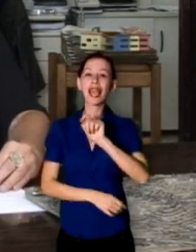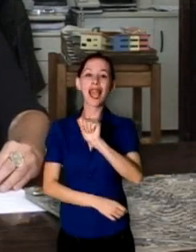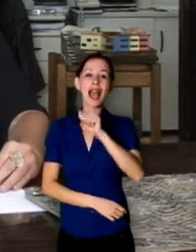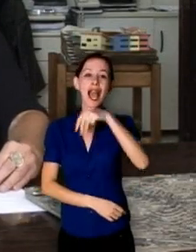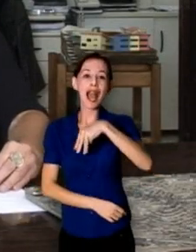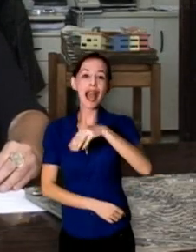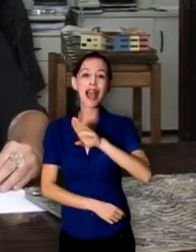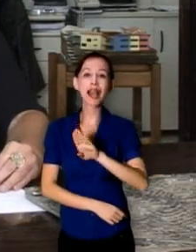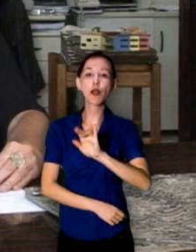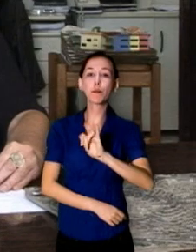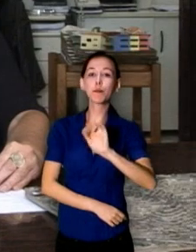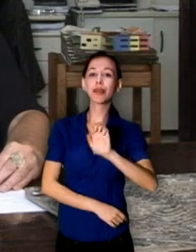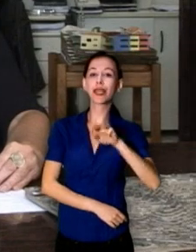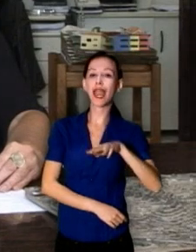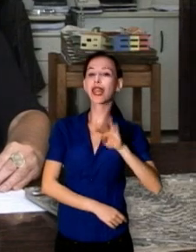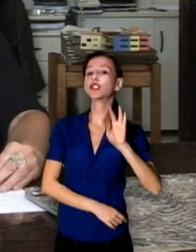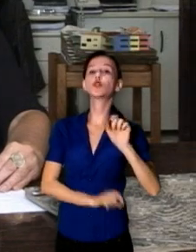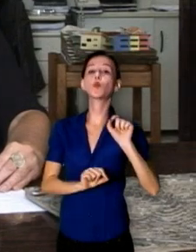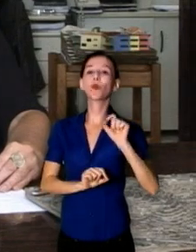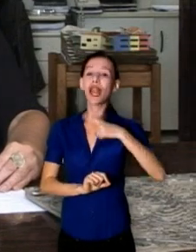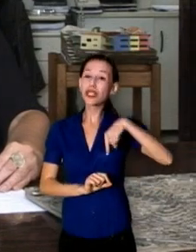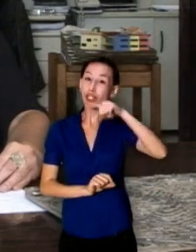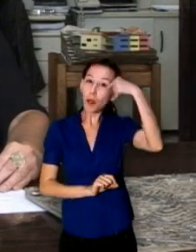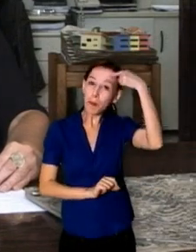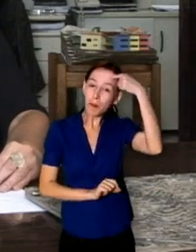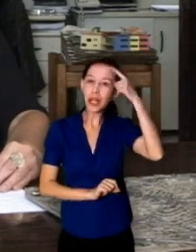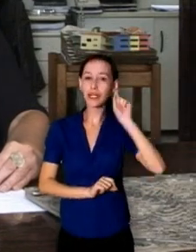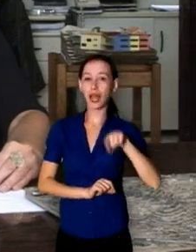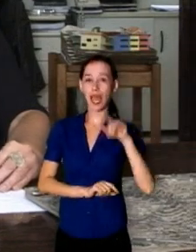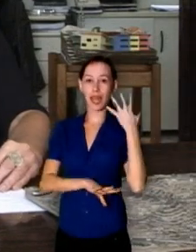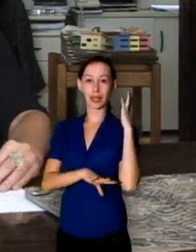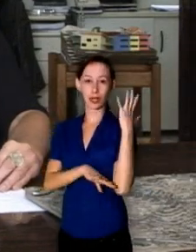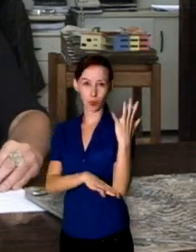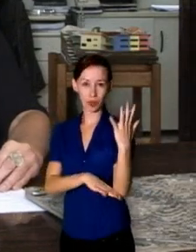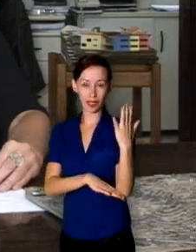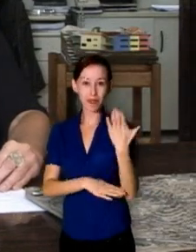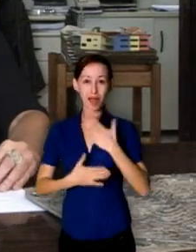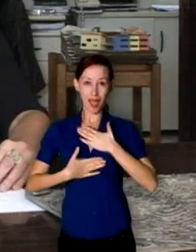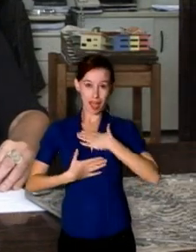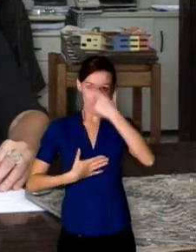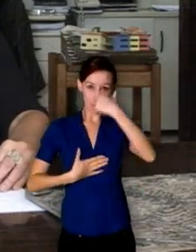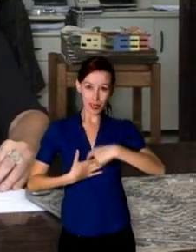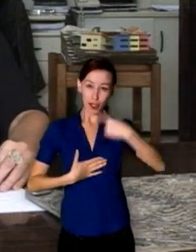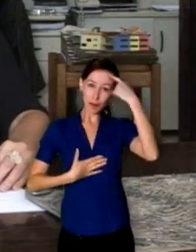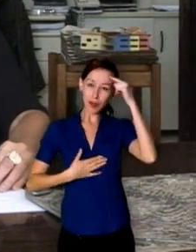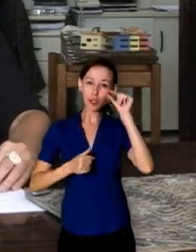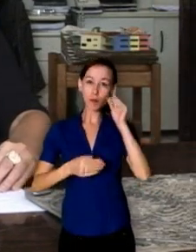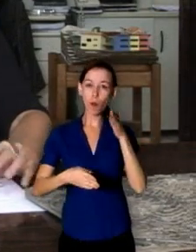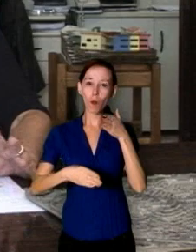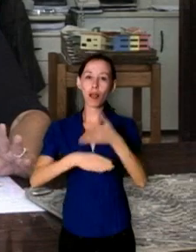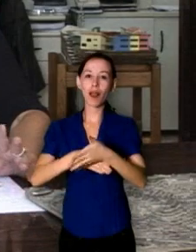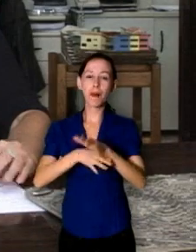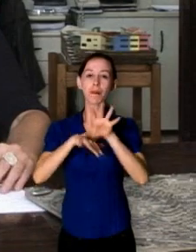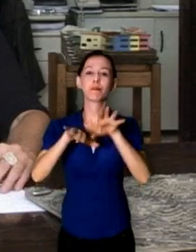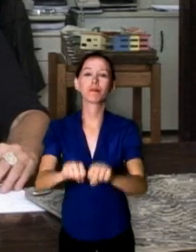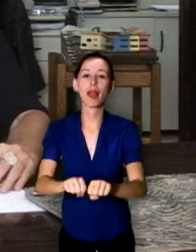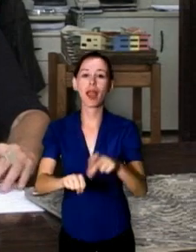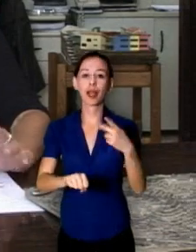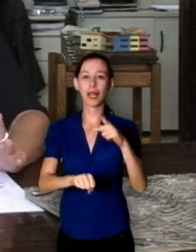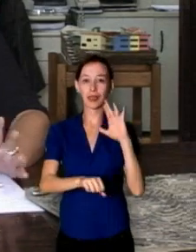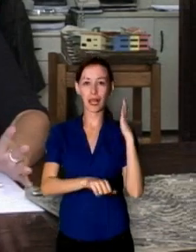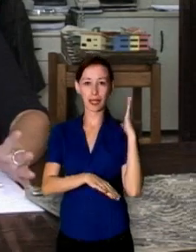ligadas à natureza, né? E a gente se vê um pouco como um invasor dessa natureza. Então eu quero falar